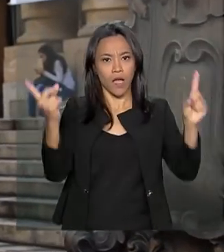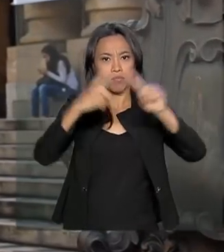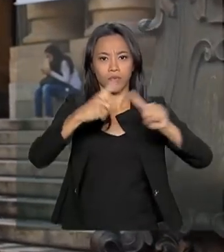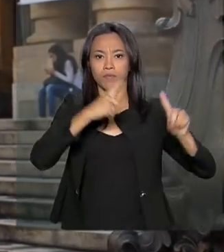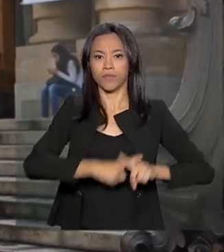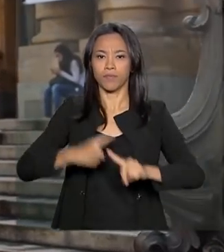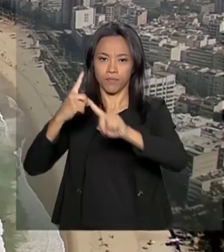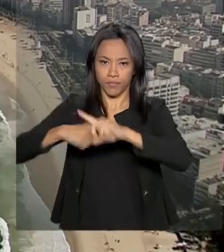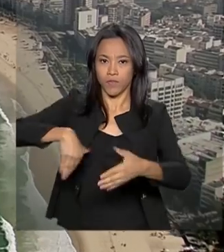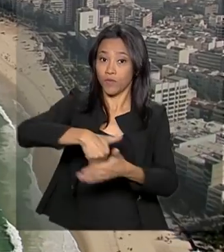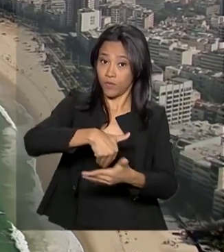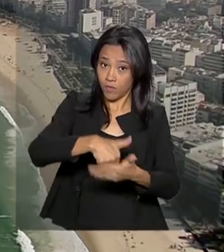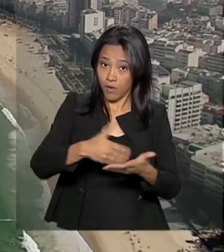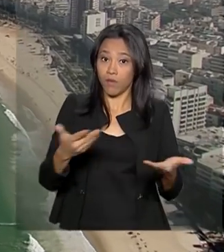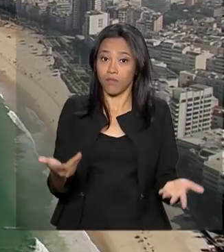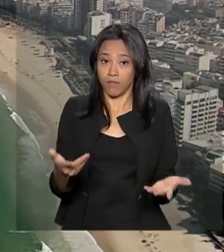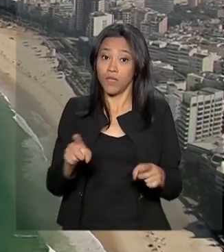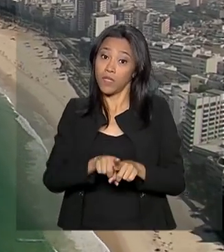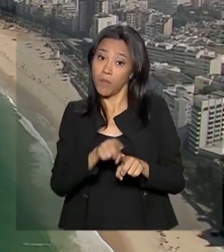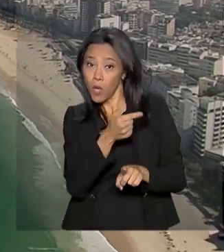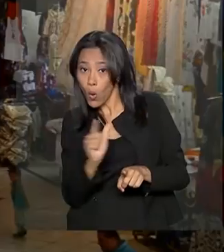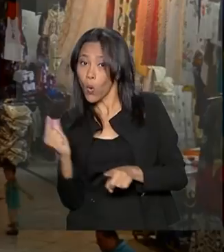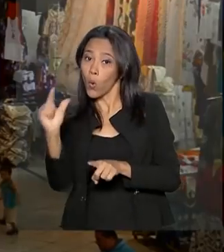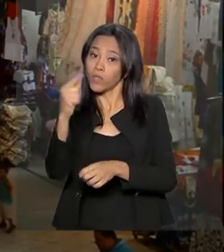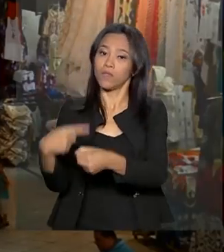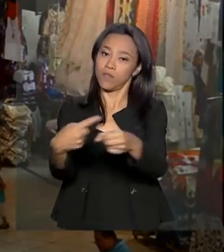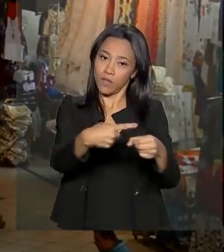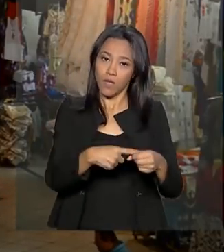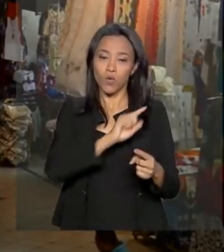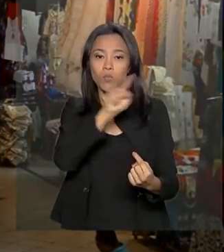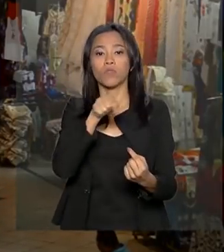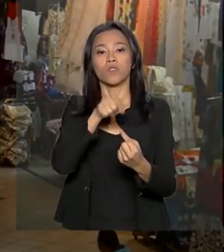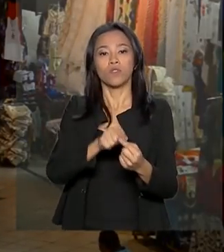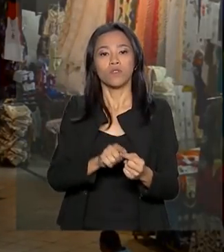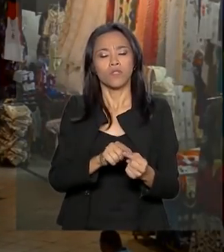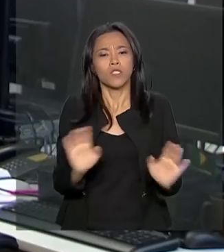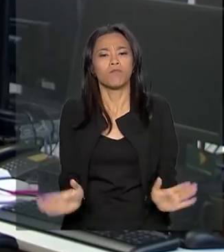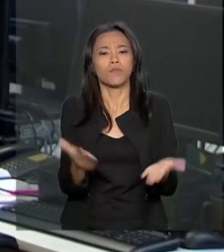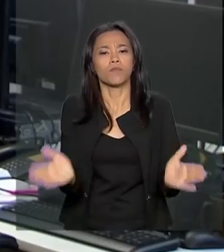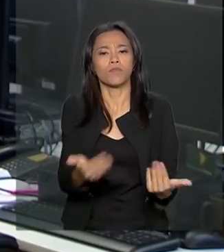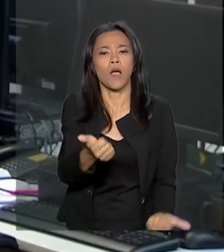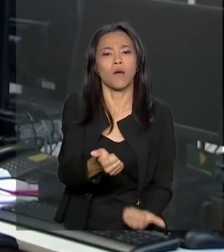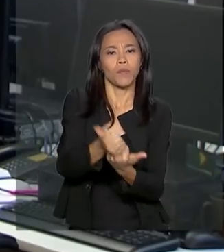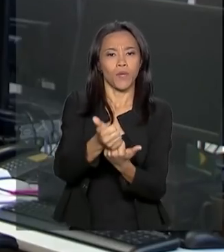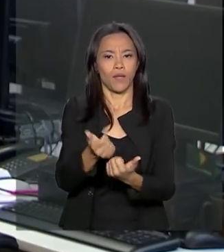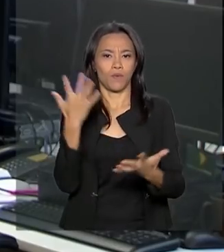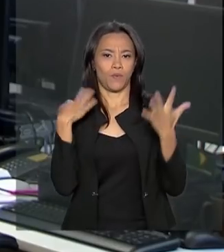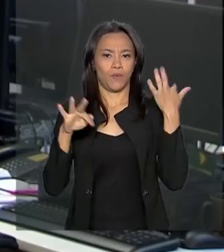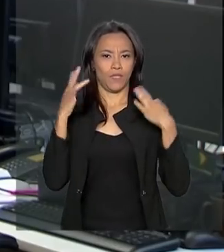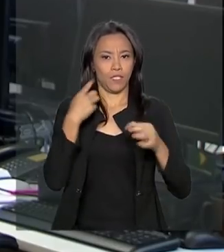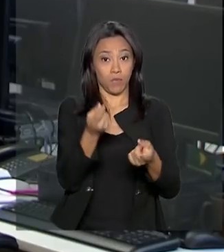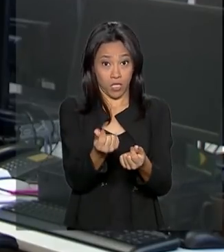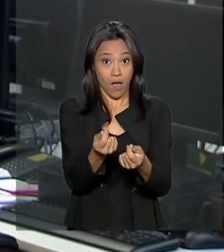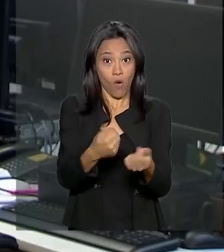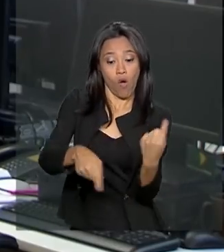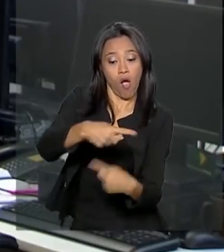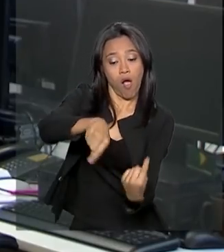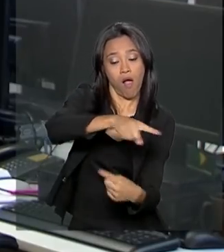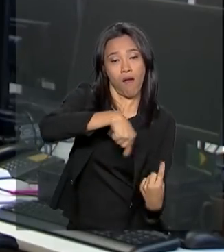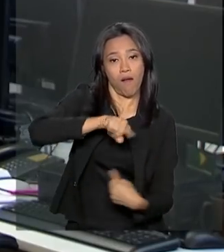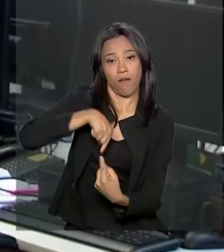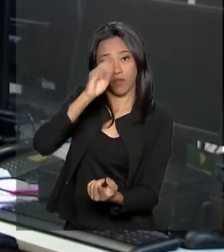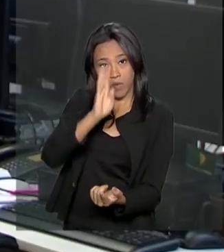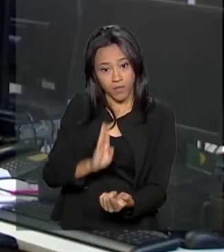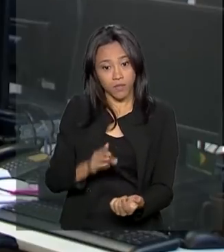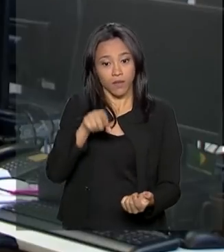dos arredores para fortalecer o turismo e movimentar a economia. Vídeos da campanha com os destinos turísticos são